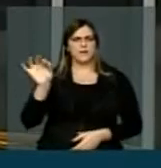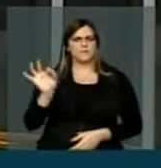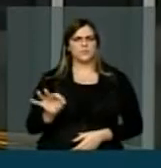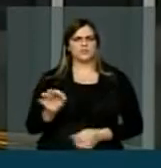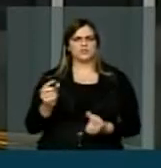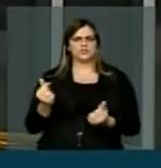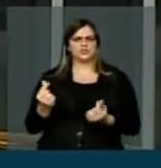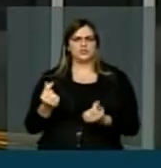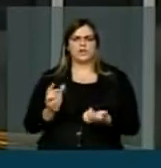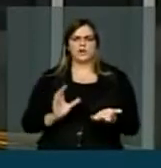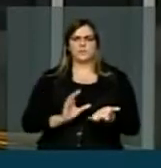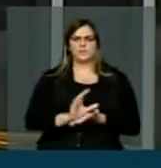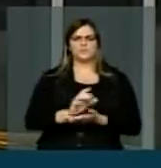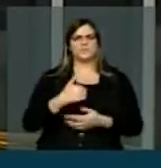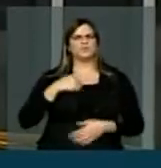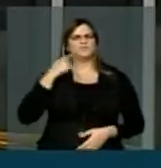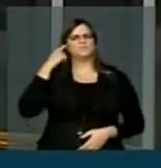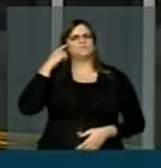destinados à educação, eu